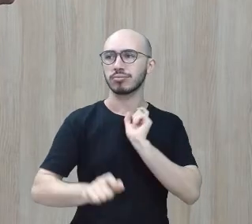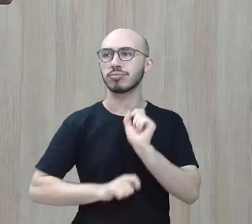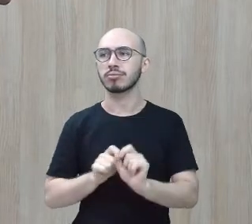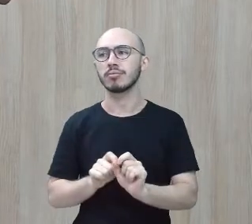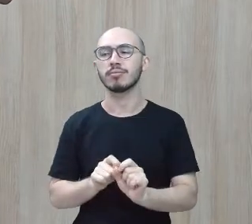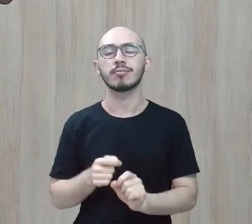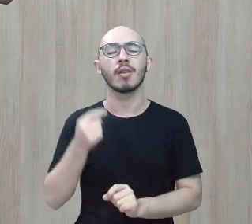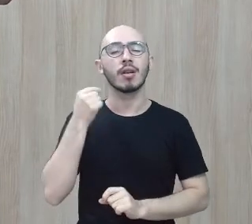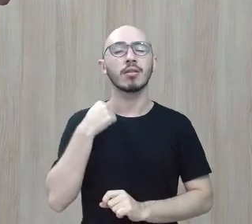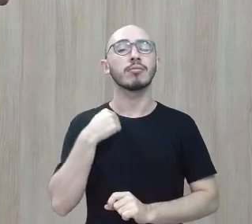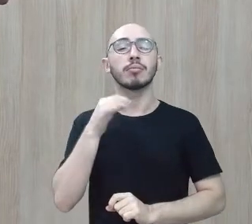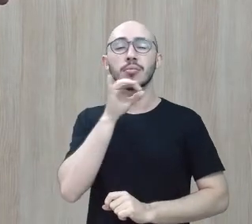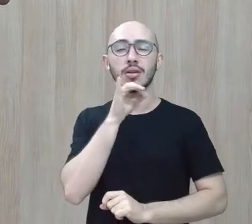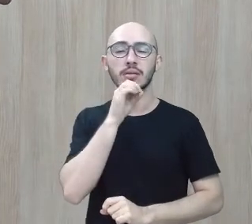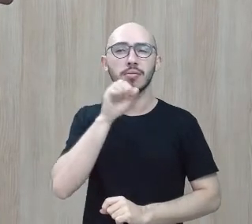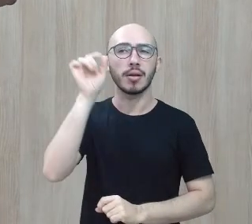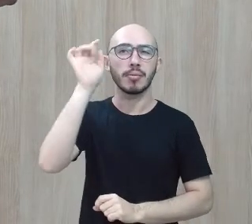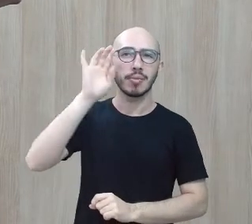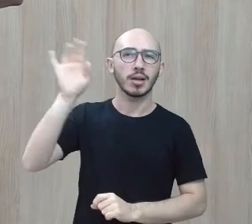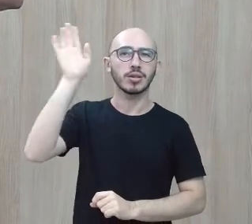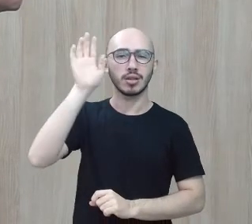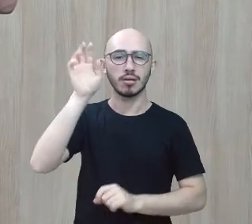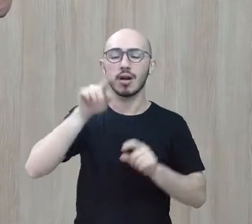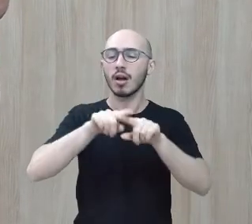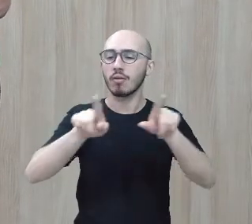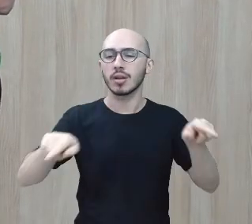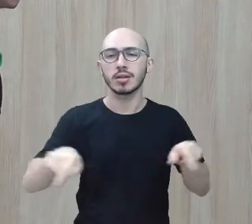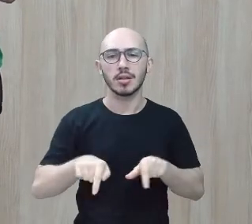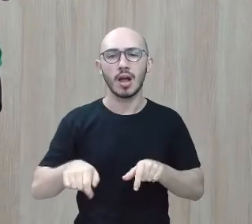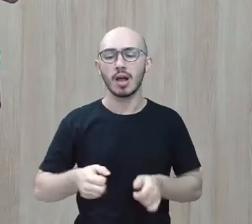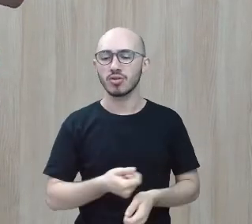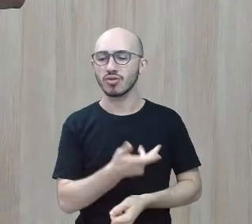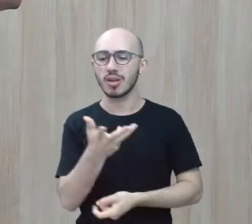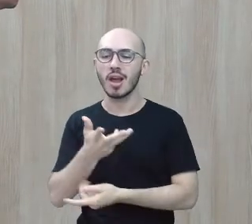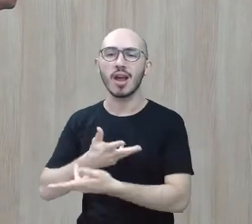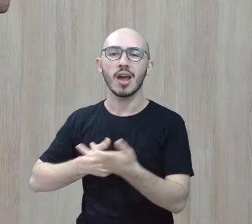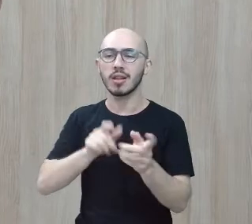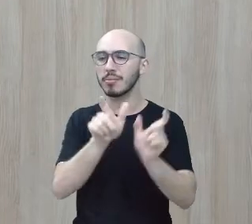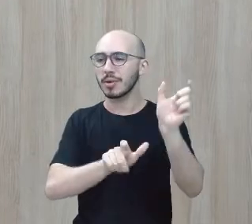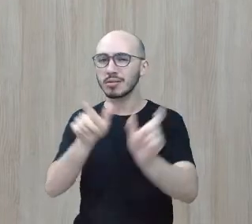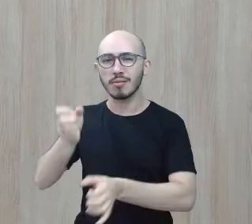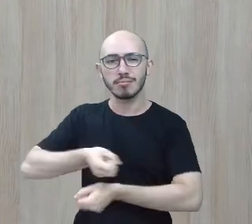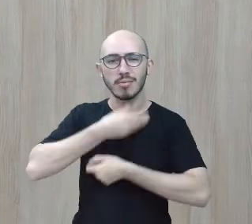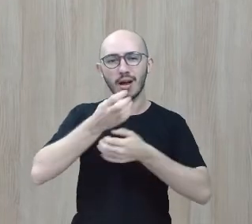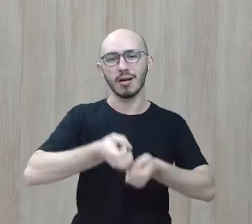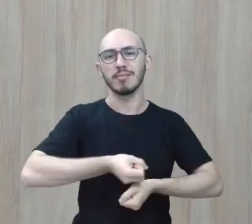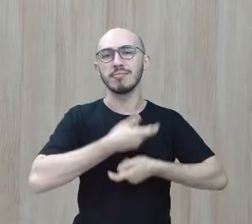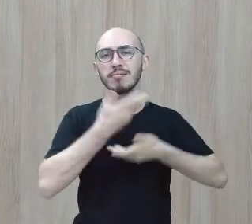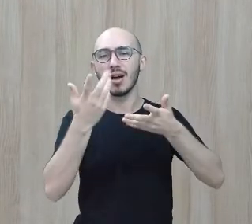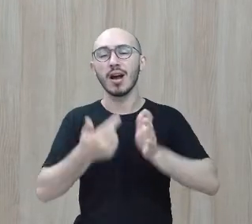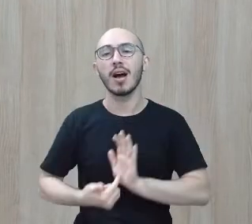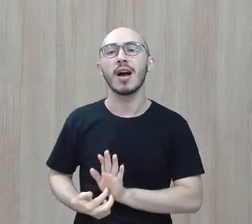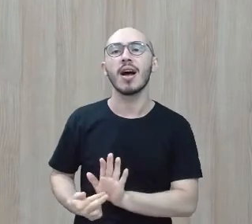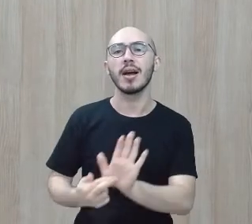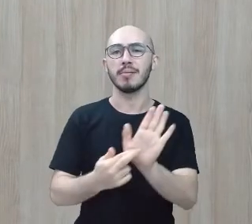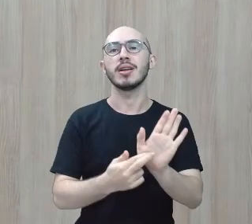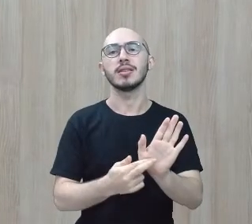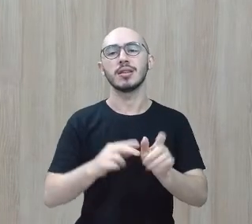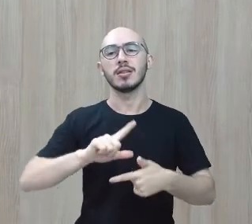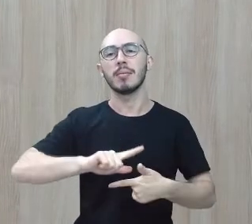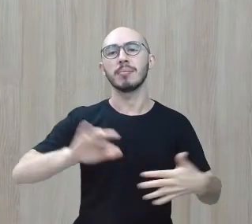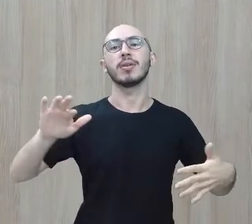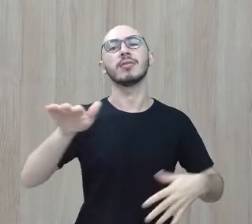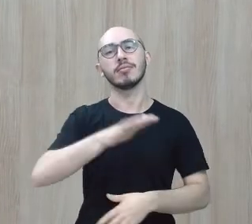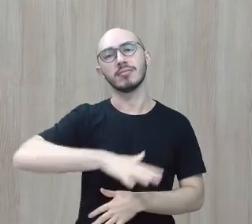eu imagino assim, essa sala de poetas que representa o modernismo, ele com muita propriedade,